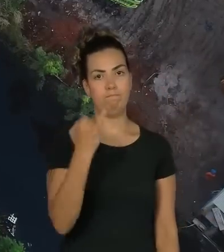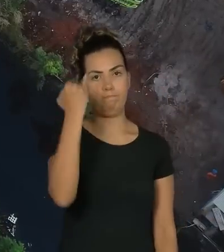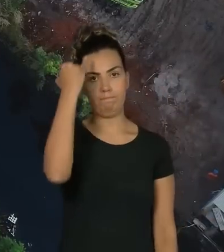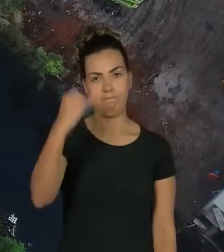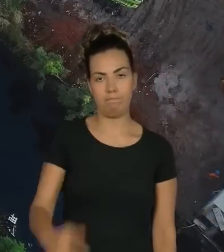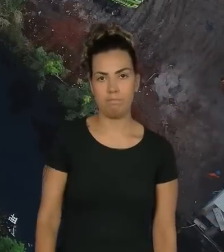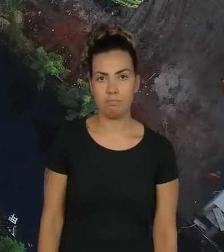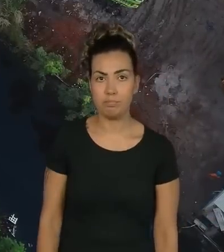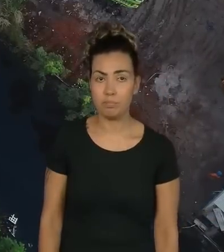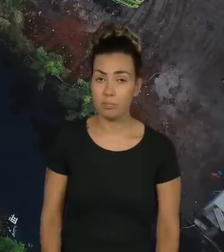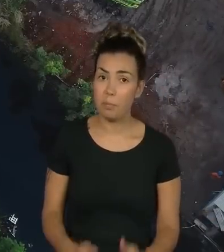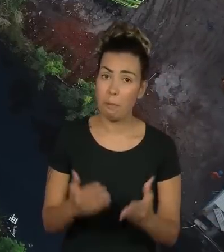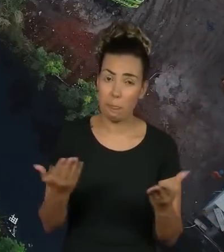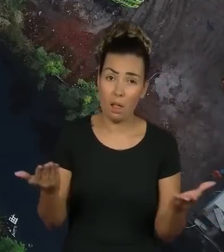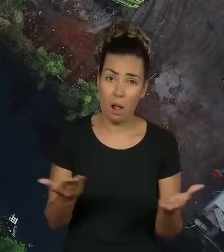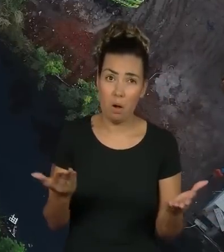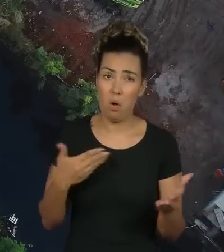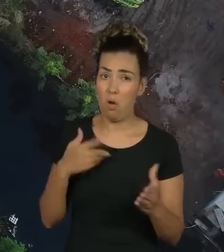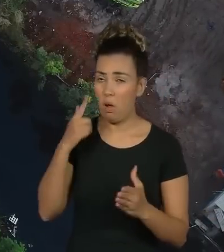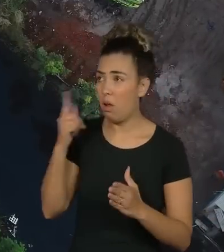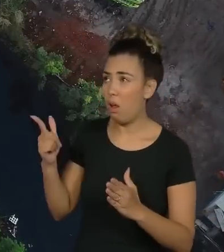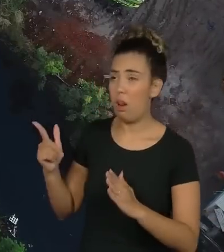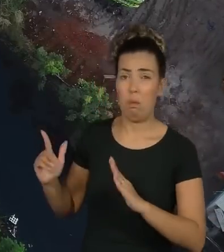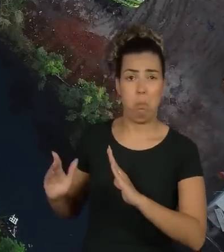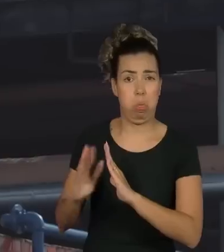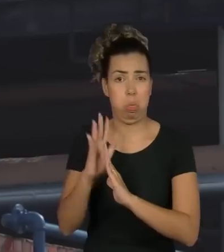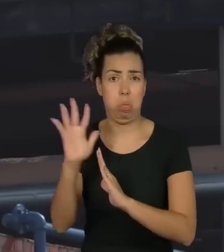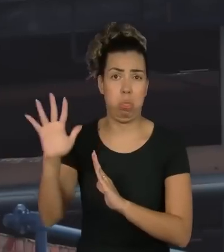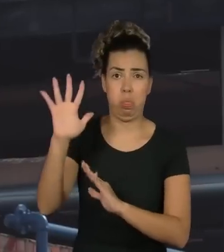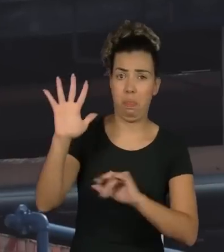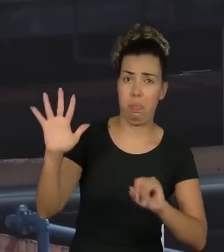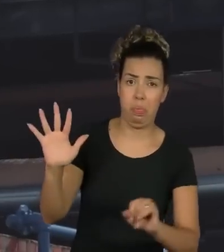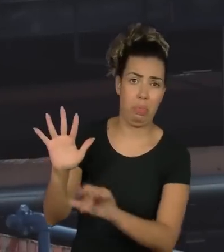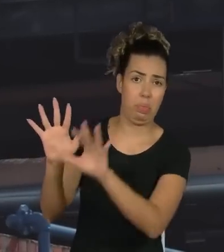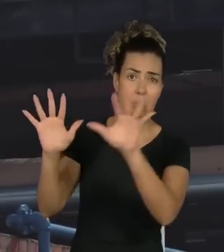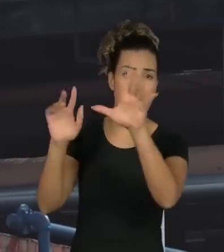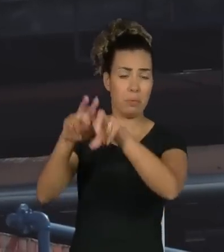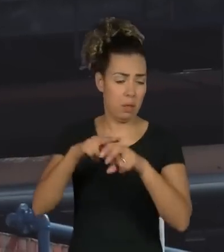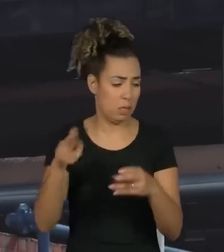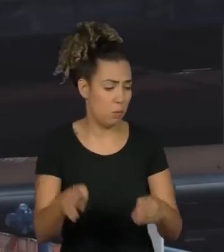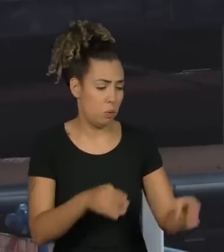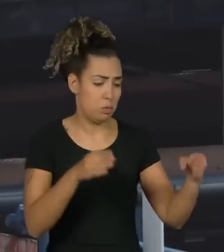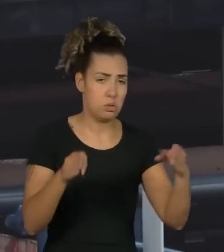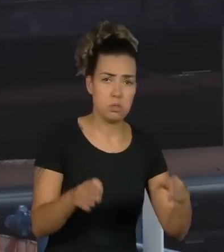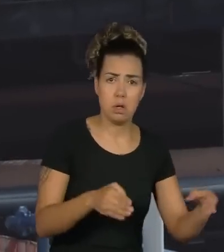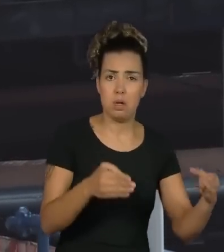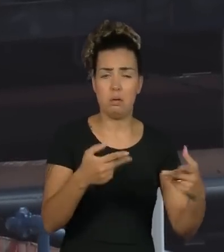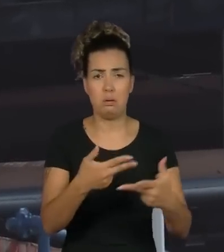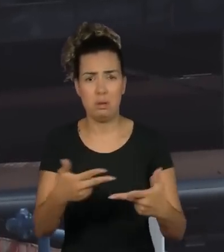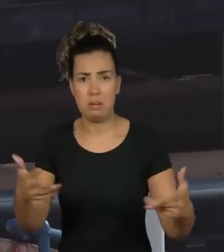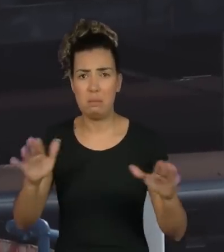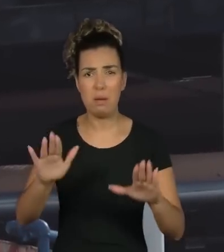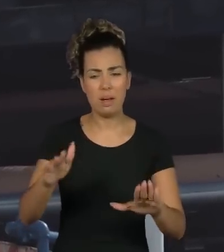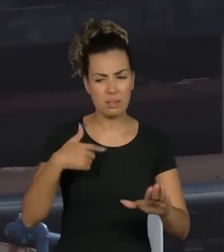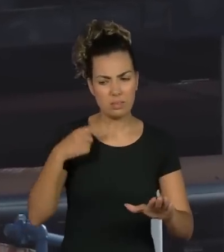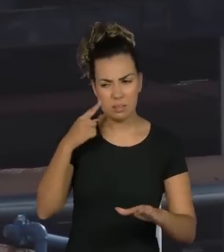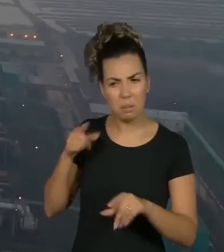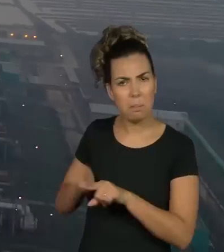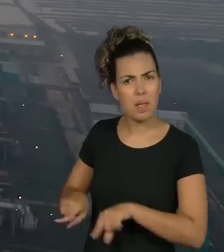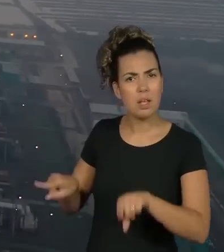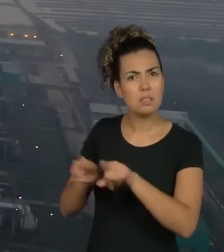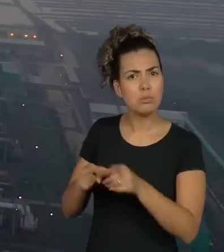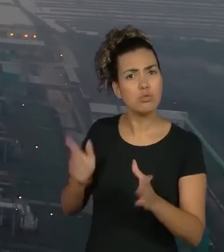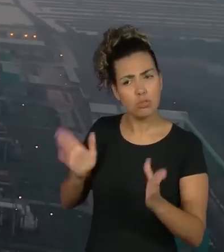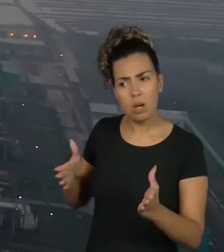Como toda produção em larga escala, o desafio é não repetir os modelos econômicos que geram a crise climática